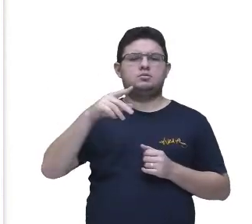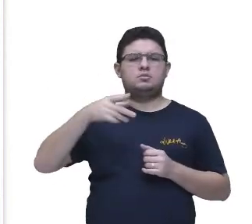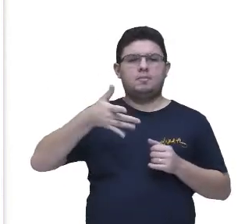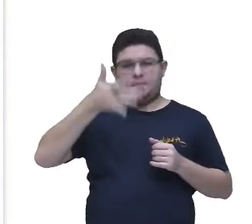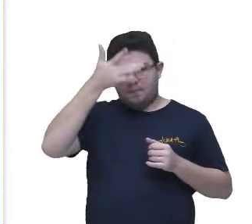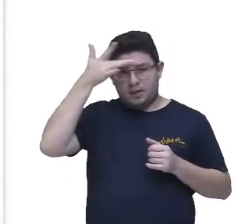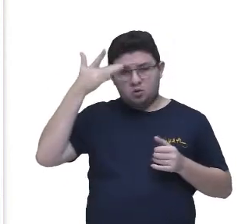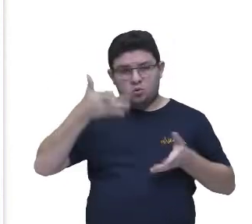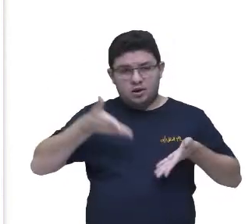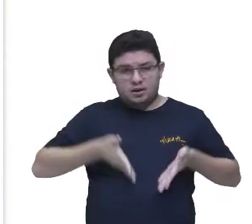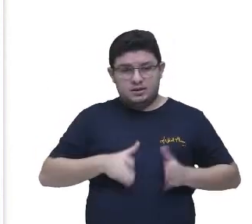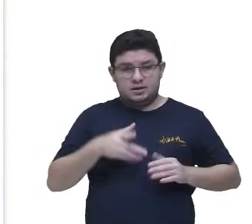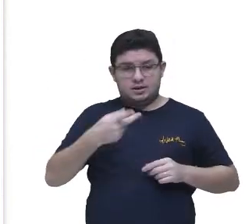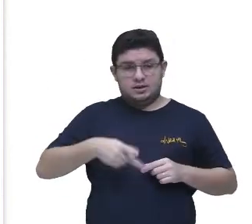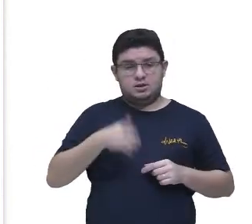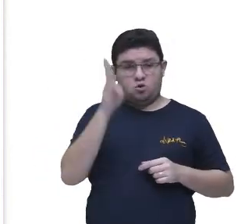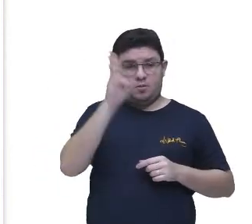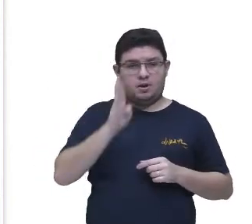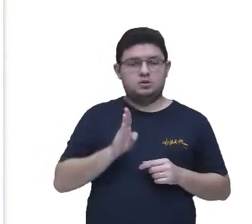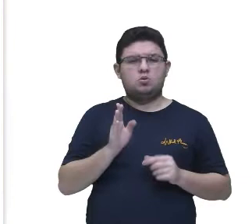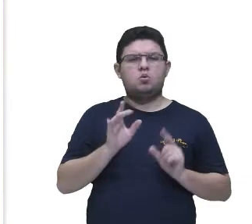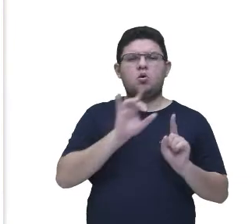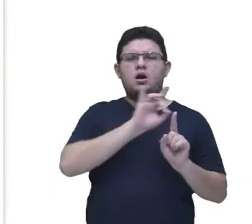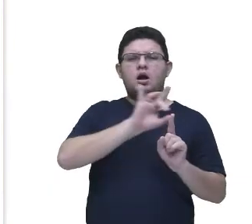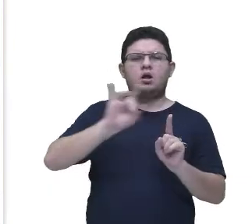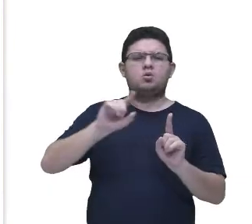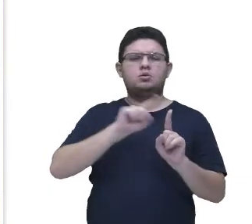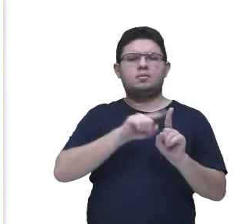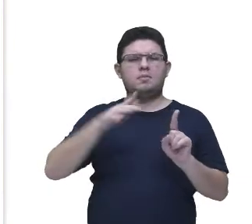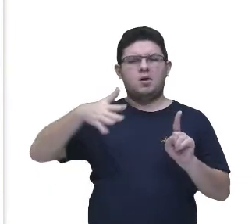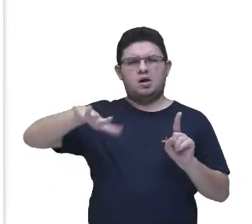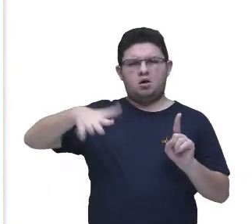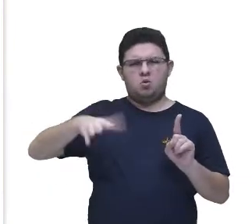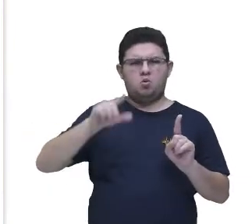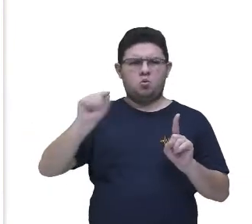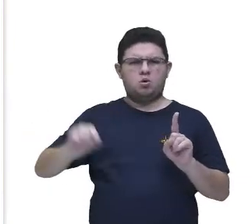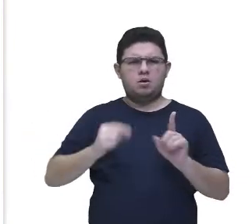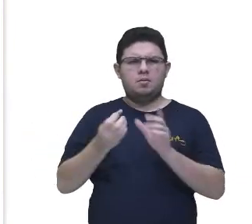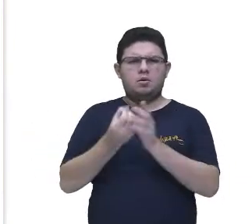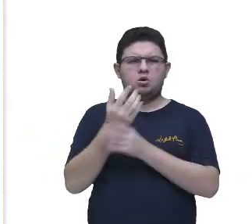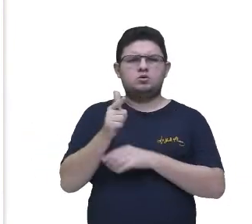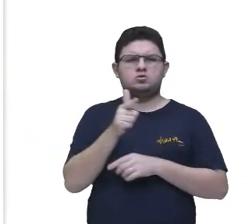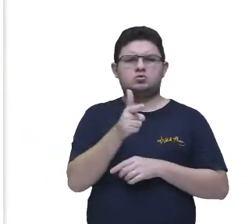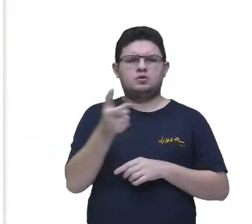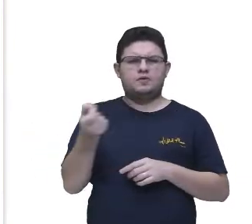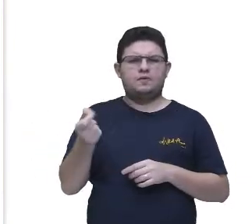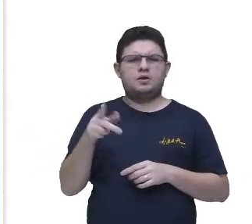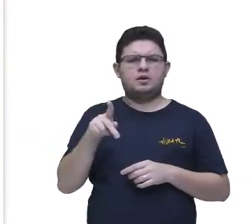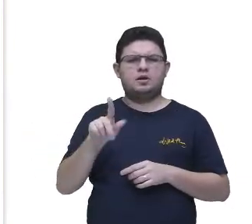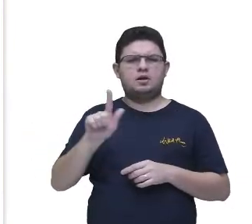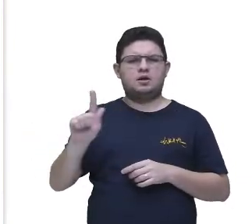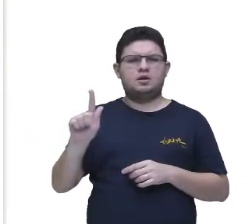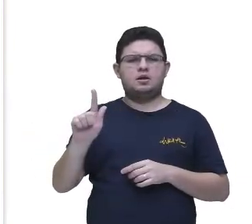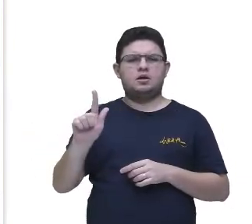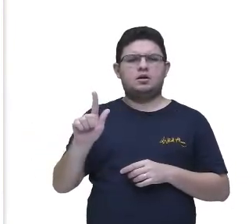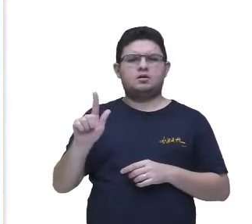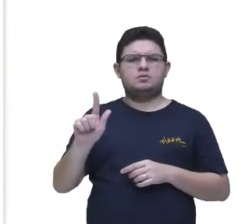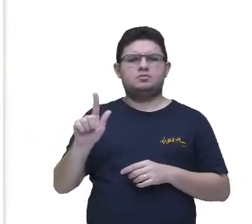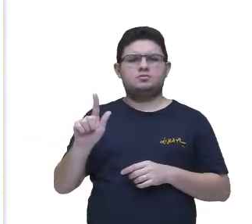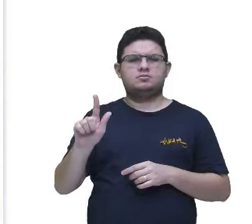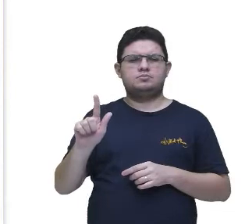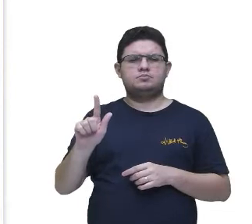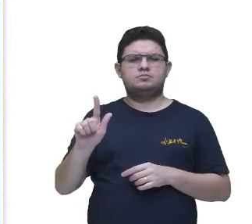cada morador do Brasil produz em média cerca de 220 quilos de lixo